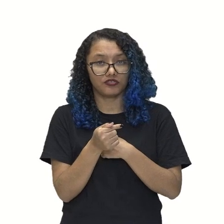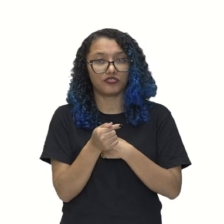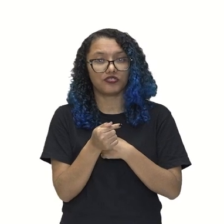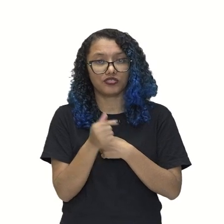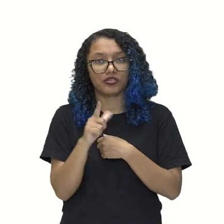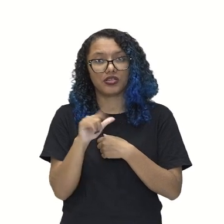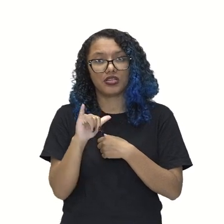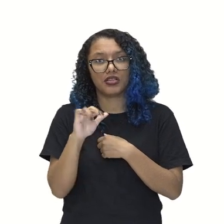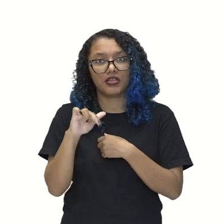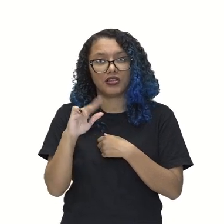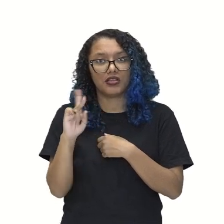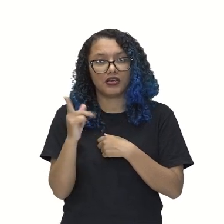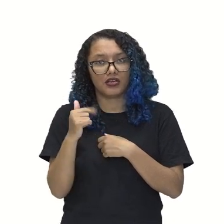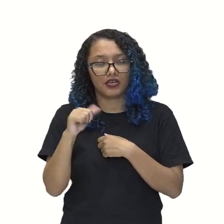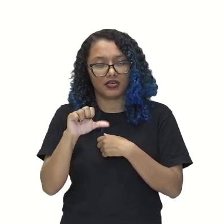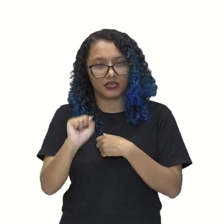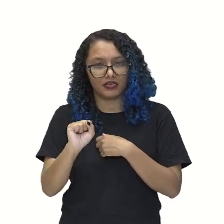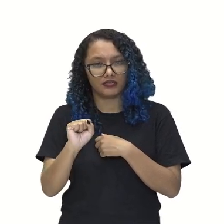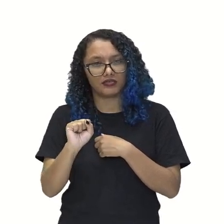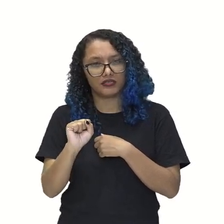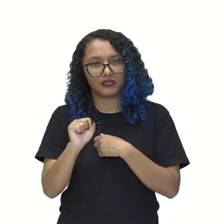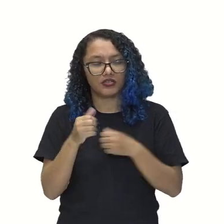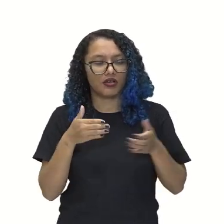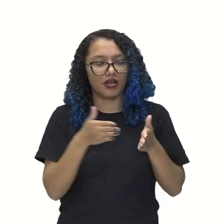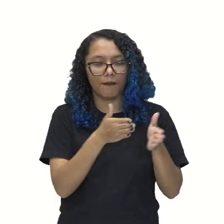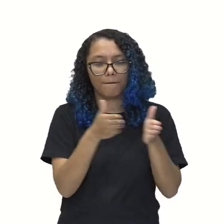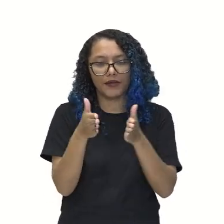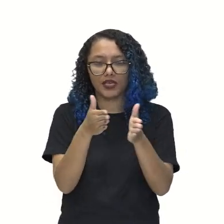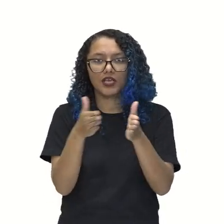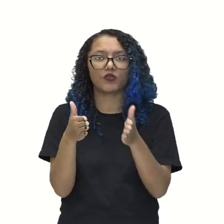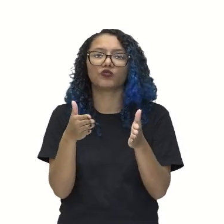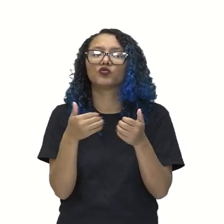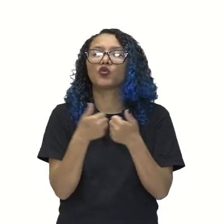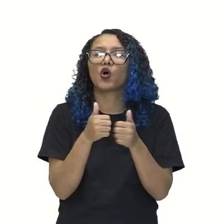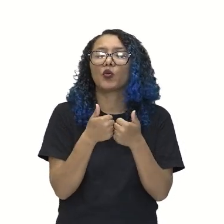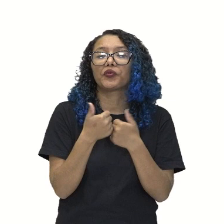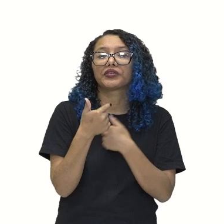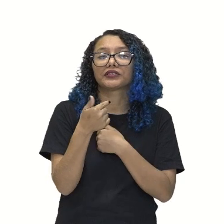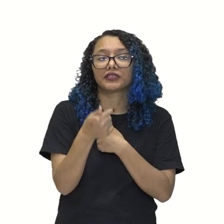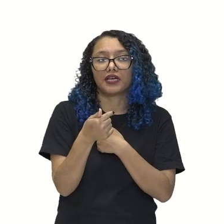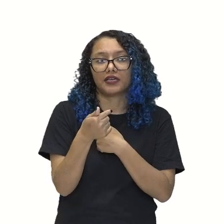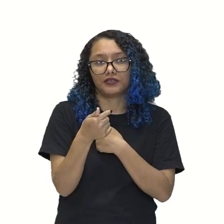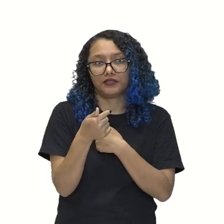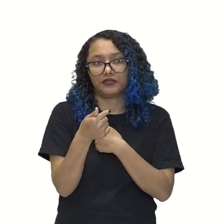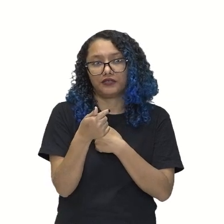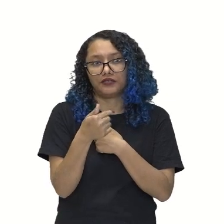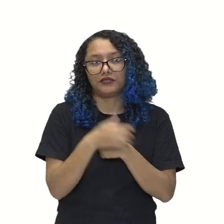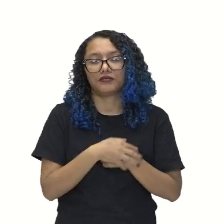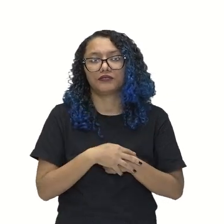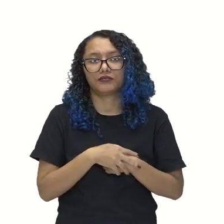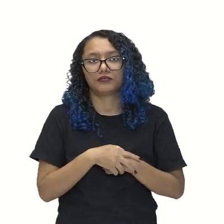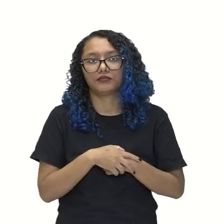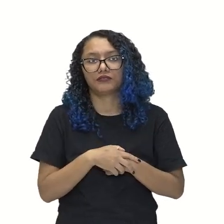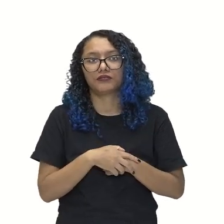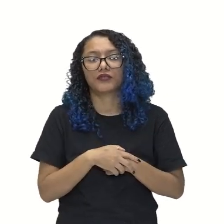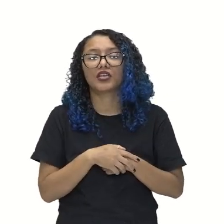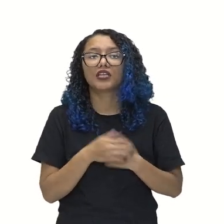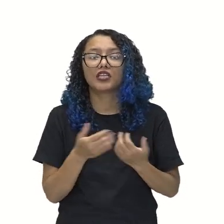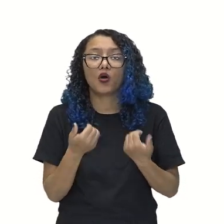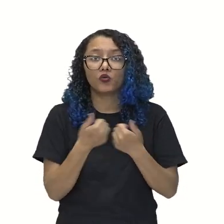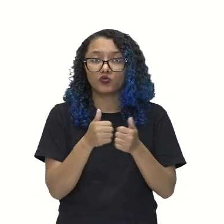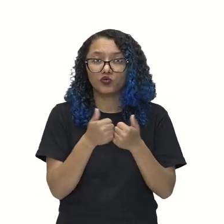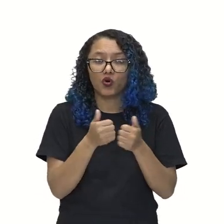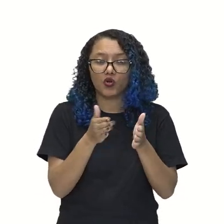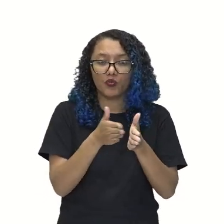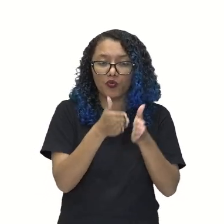7 linhas entre ônibus pequenos e grandes. Então, para os ônibus grandes eu vou chamar de X e para os